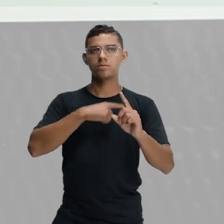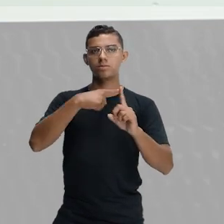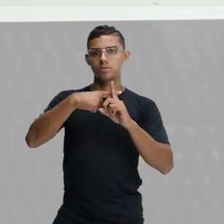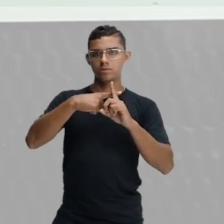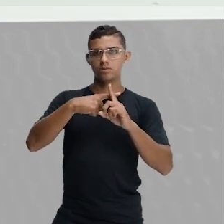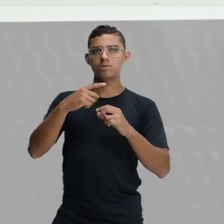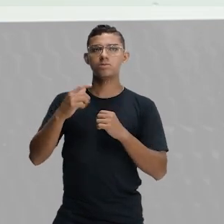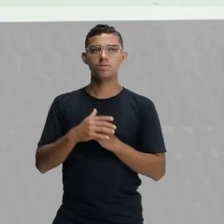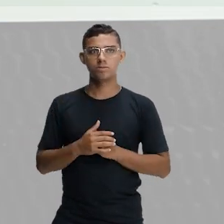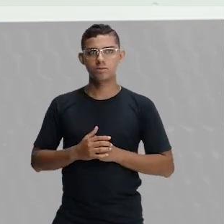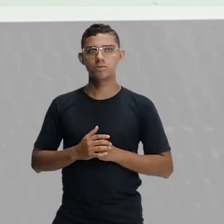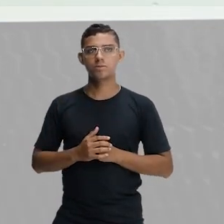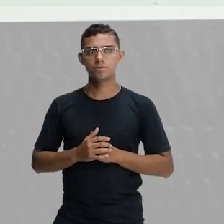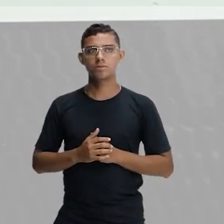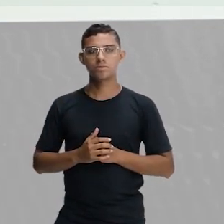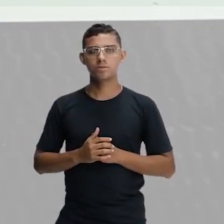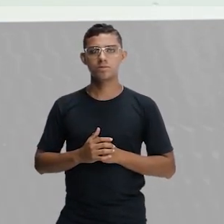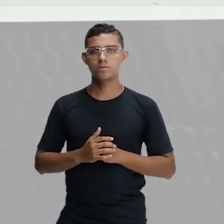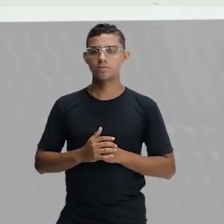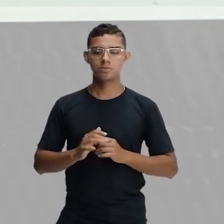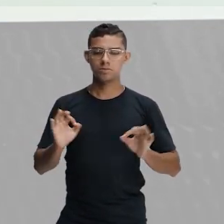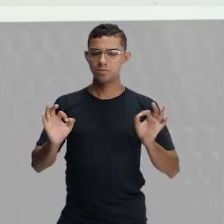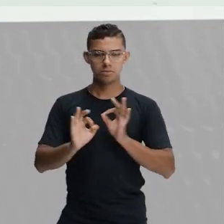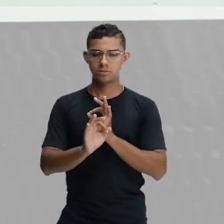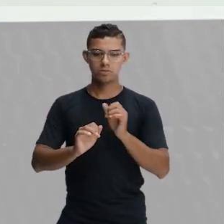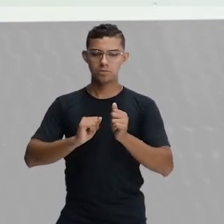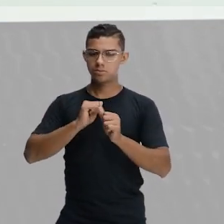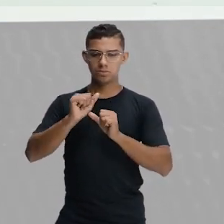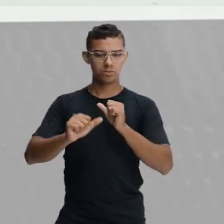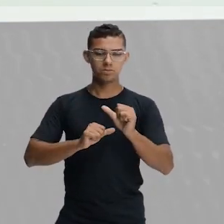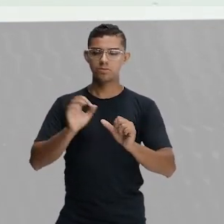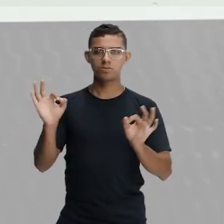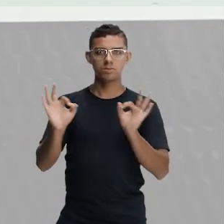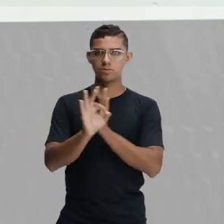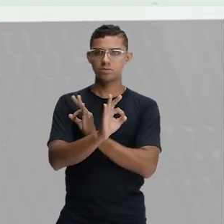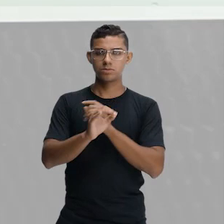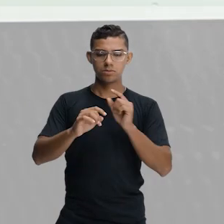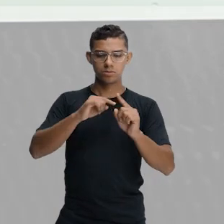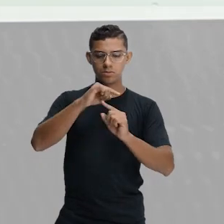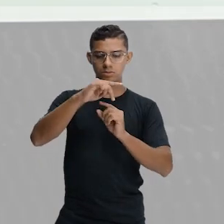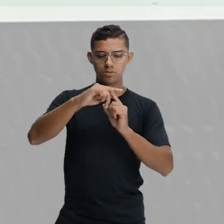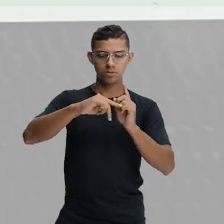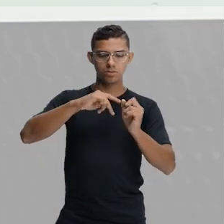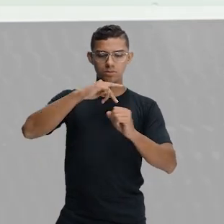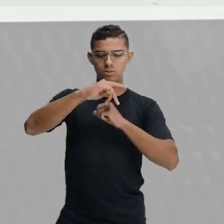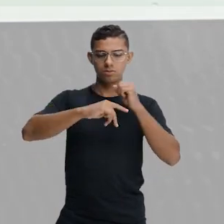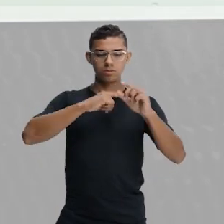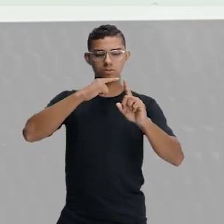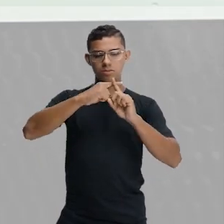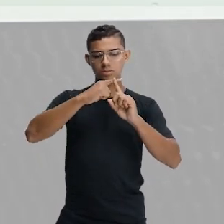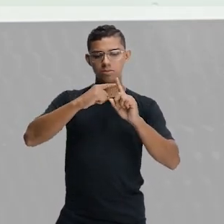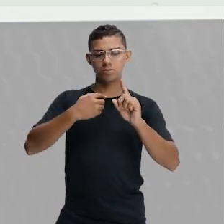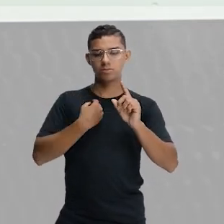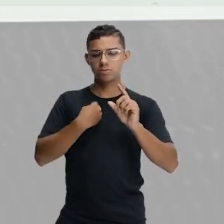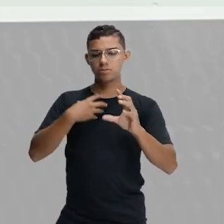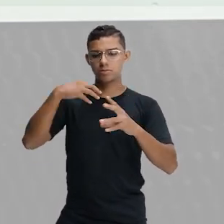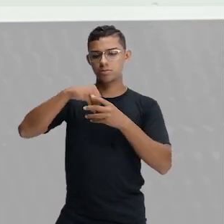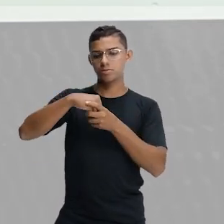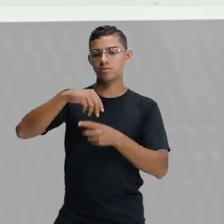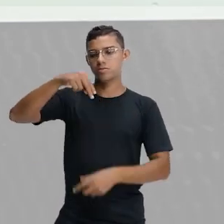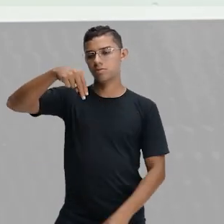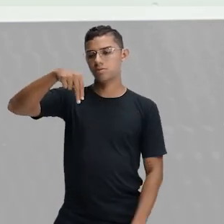corpos, elas não são mexidas. Por que não são mexidas? Porque as cargas positivas elas estão no